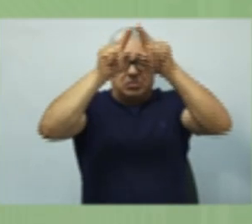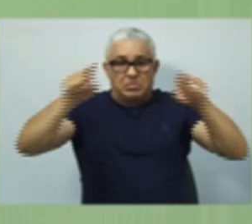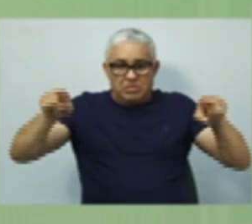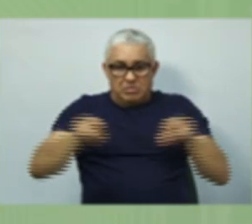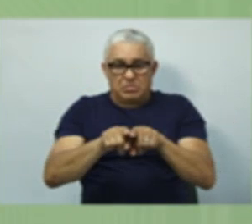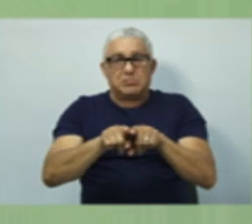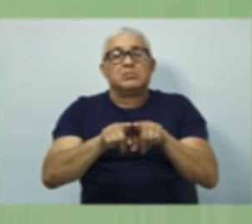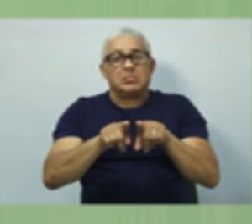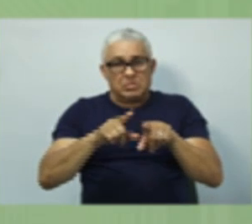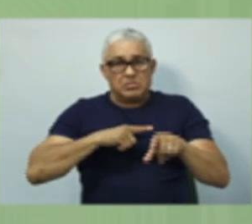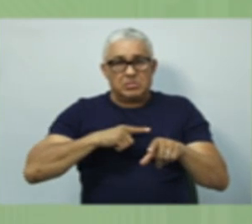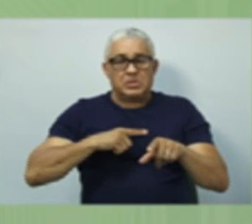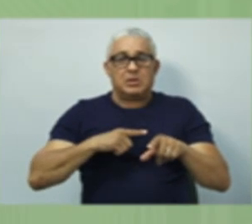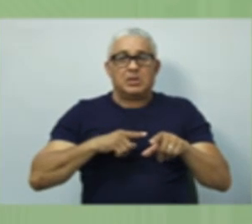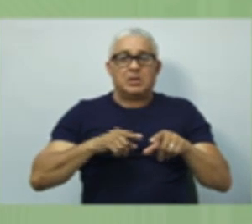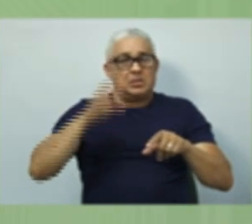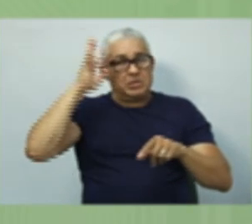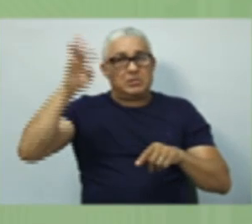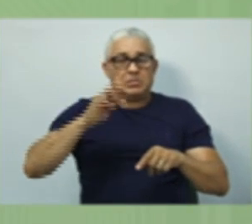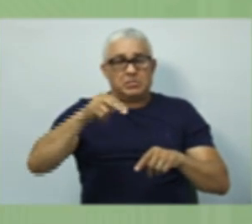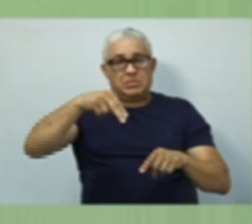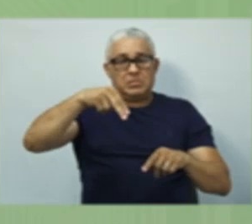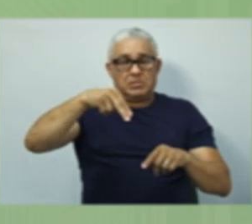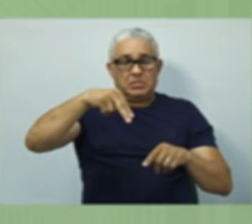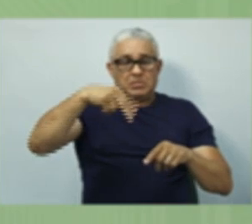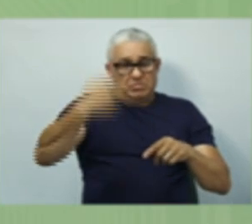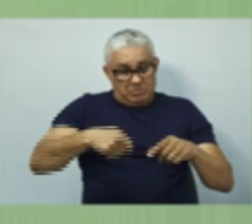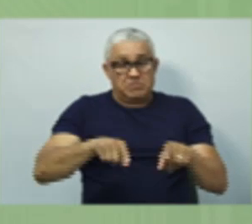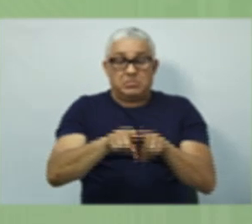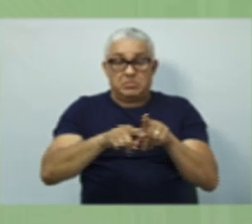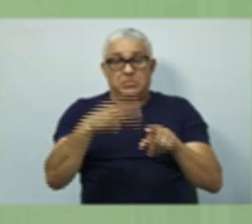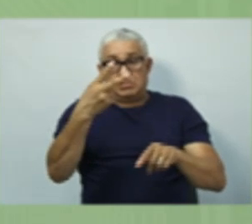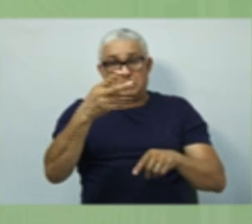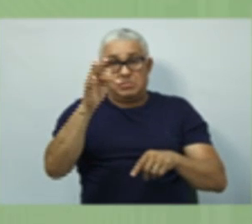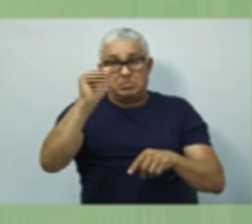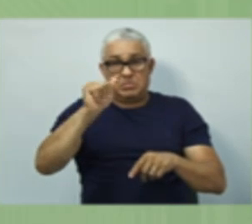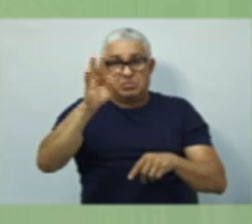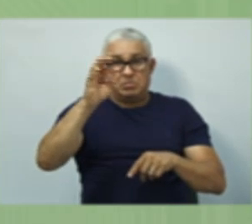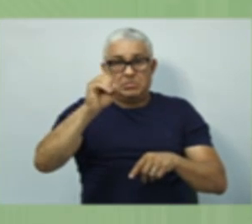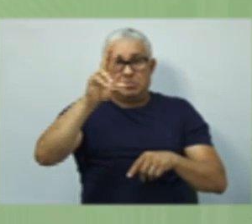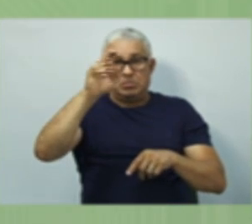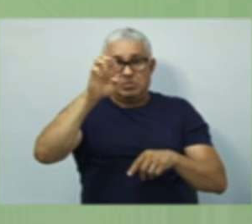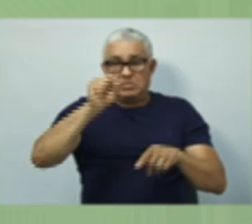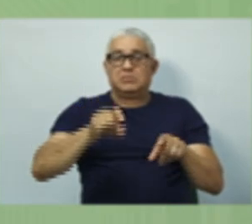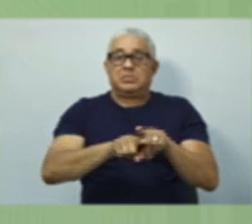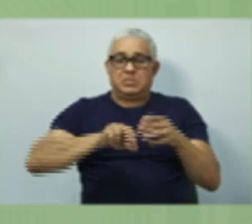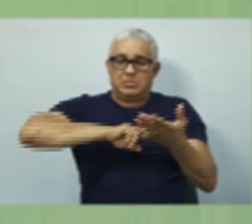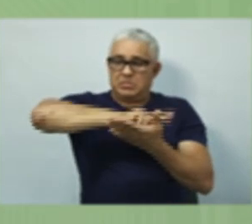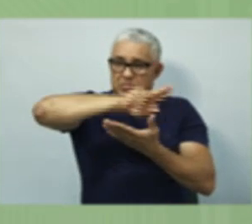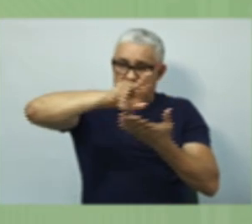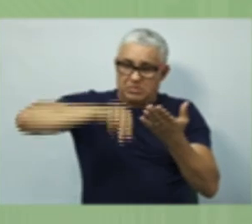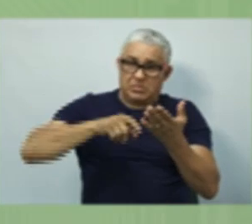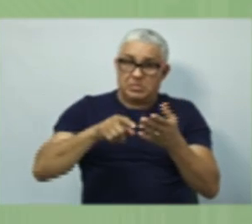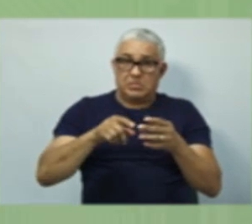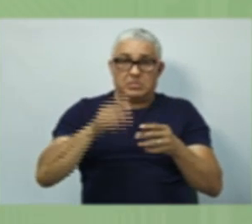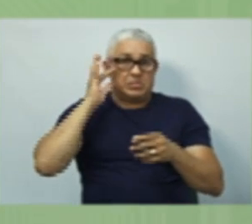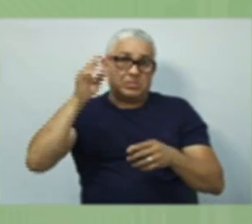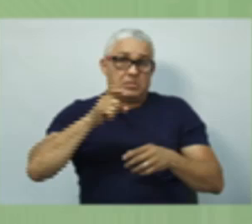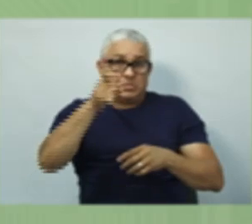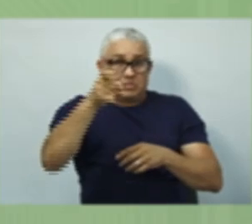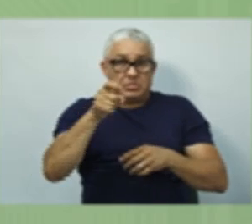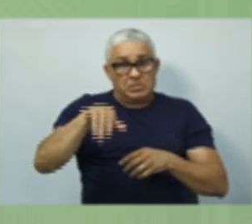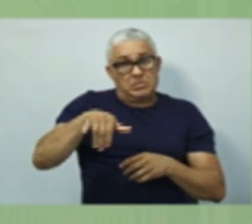Maslow, teoria das necessidades, da teoria dos dois fatores de Herzberg, da teoria X e